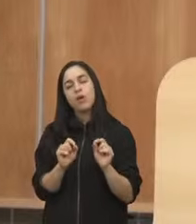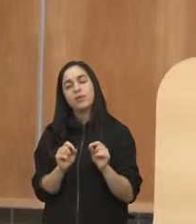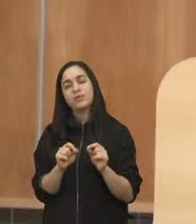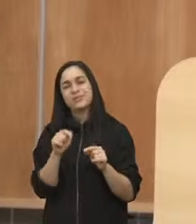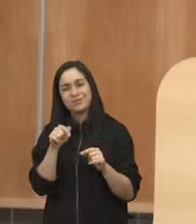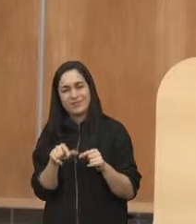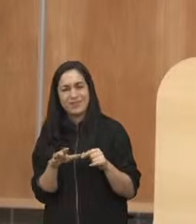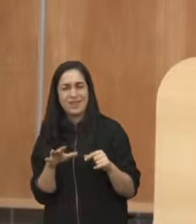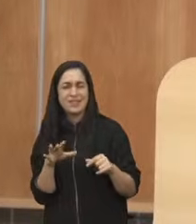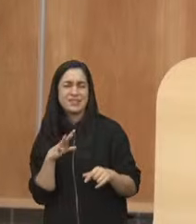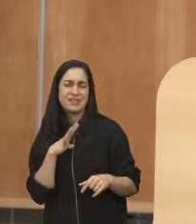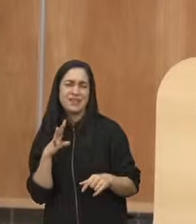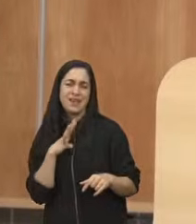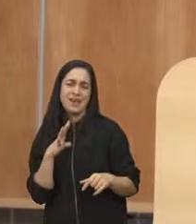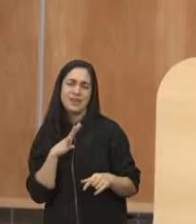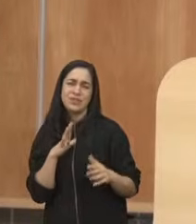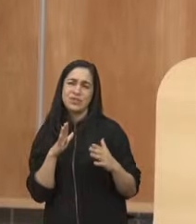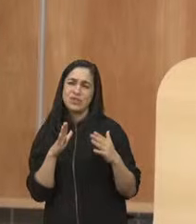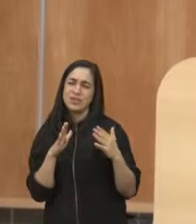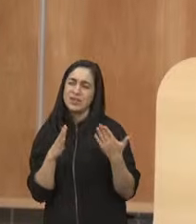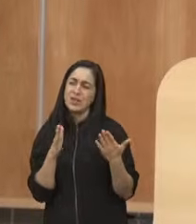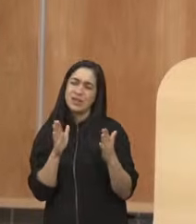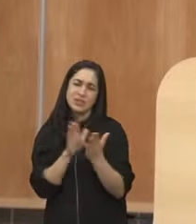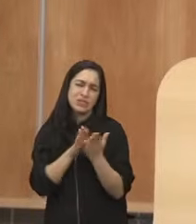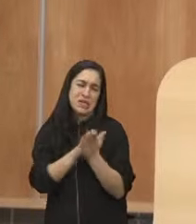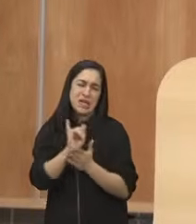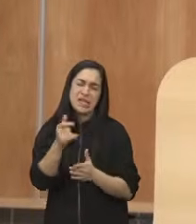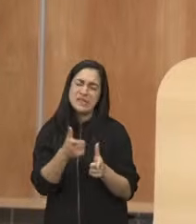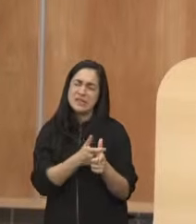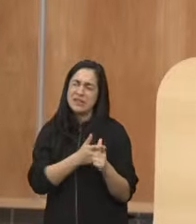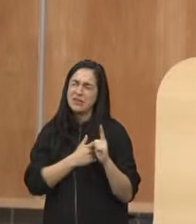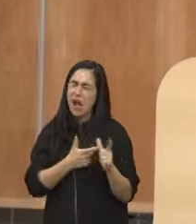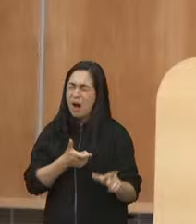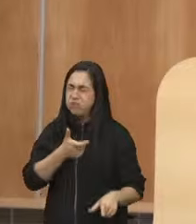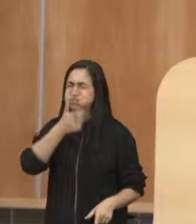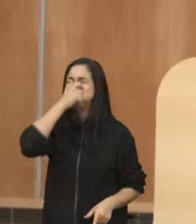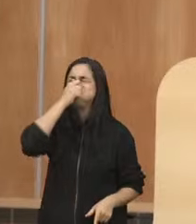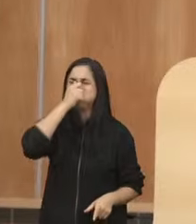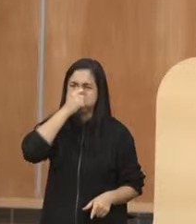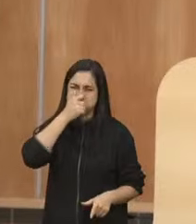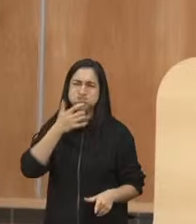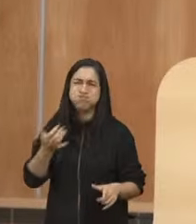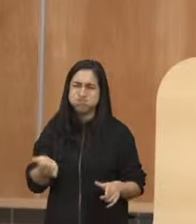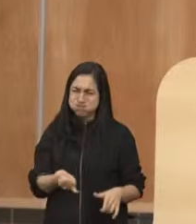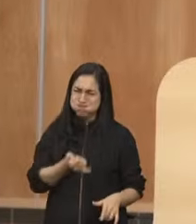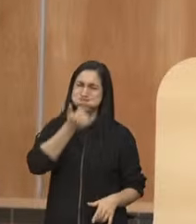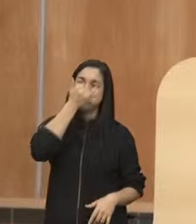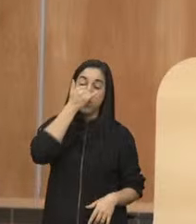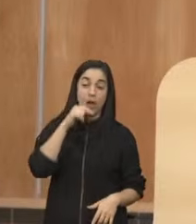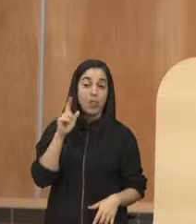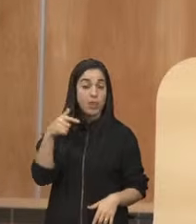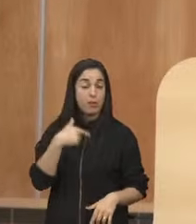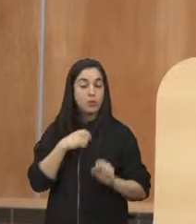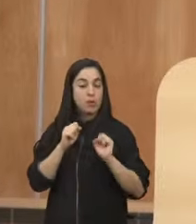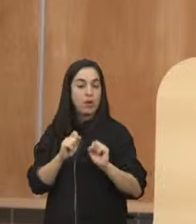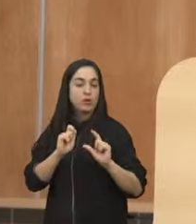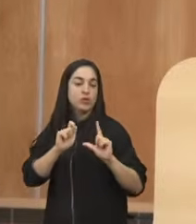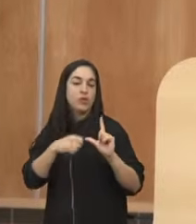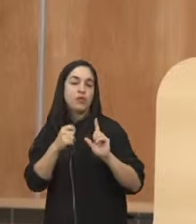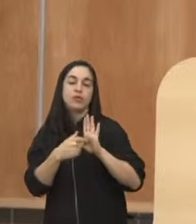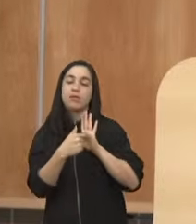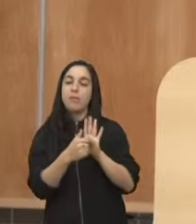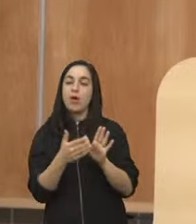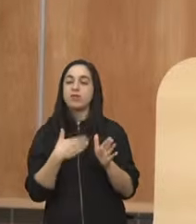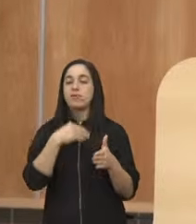cidade de Jacareí está quebrada. É isso que o Celso falou na rede, não é? E posso depois pôr até o vídeo na justificativa do